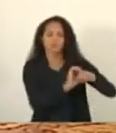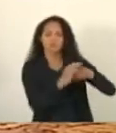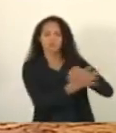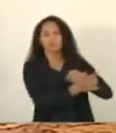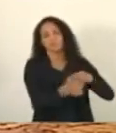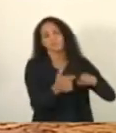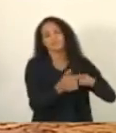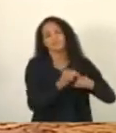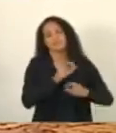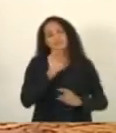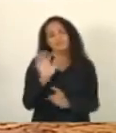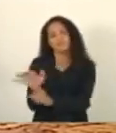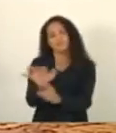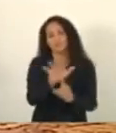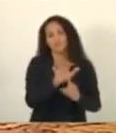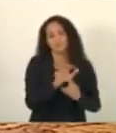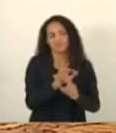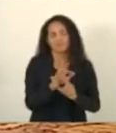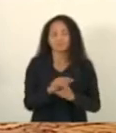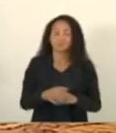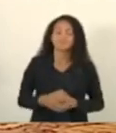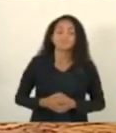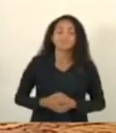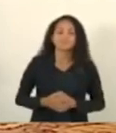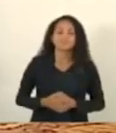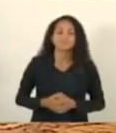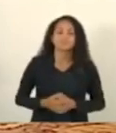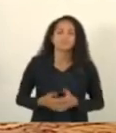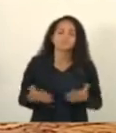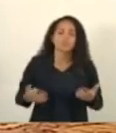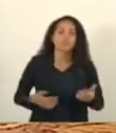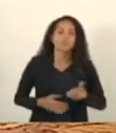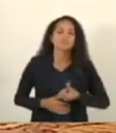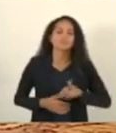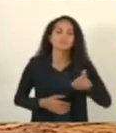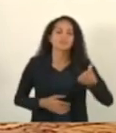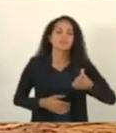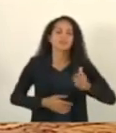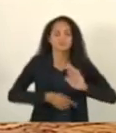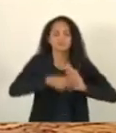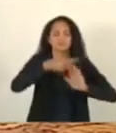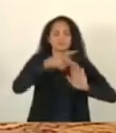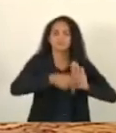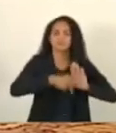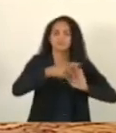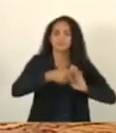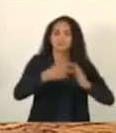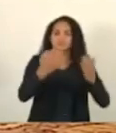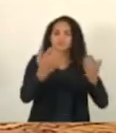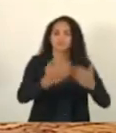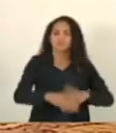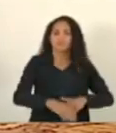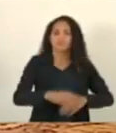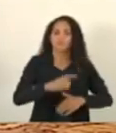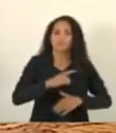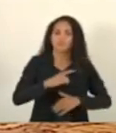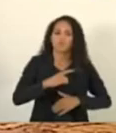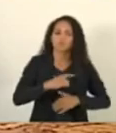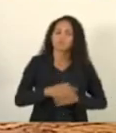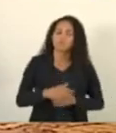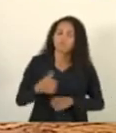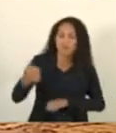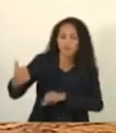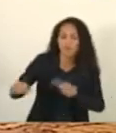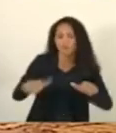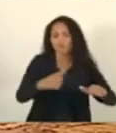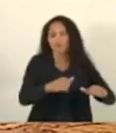E nessa sexta edição do concurso, nós tivemos